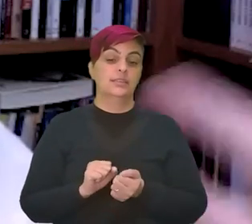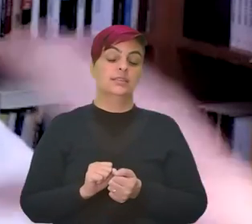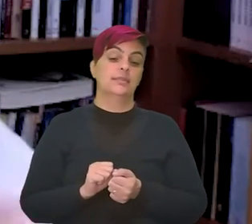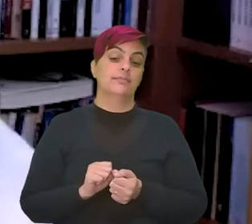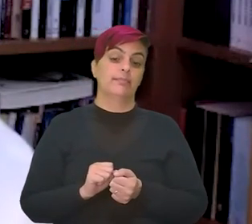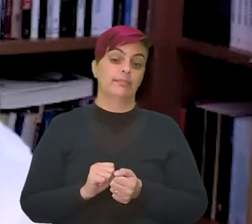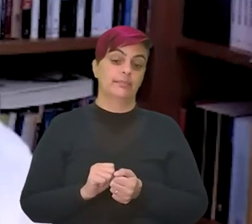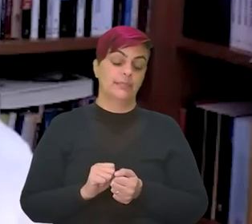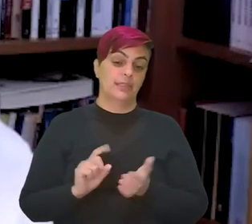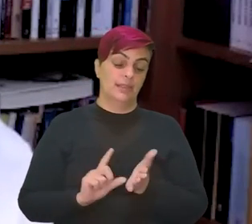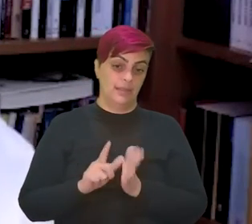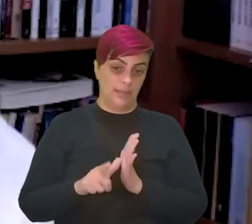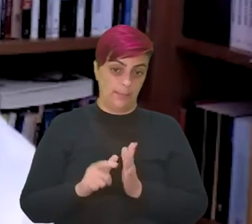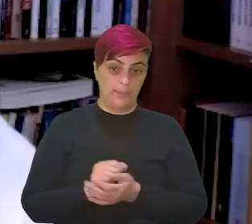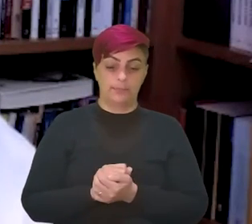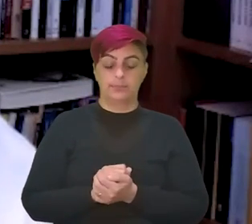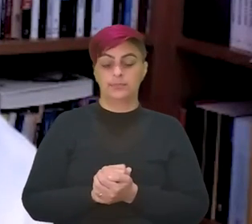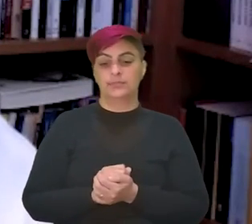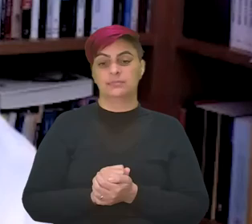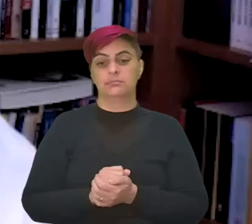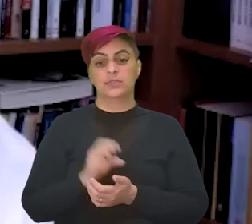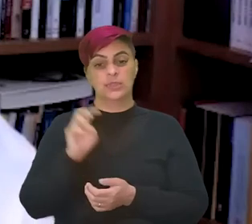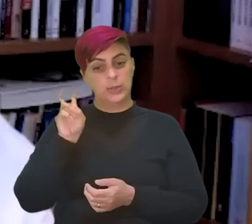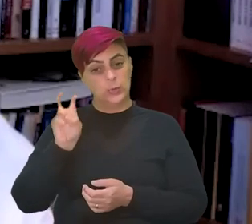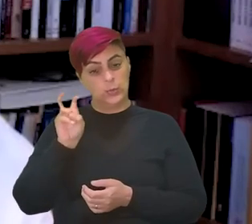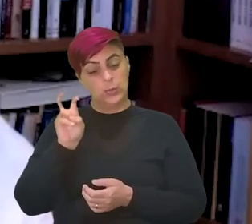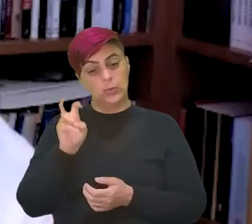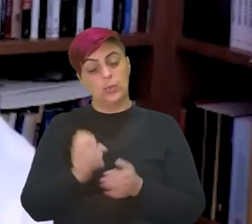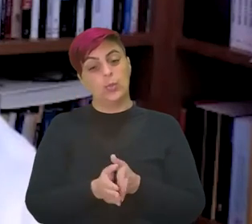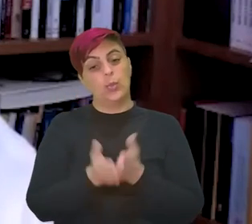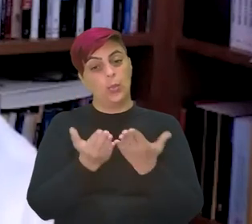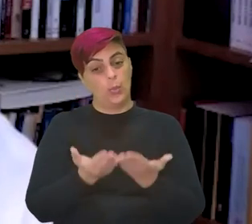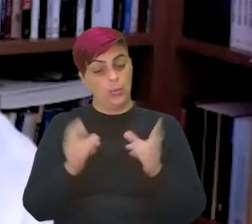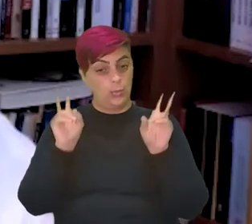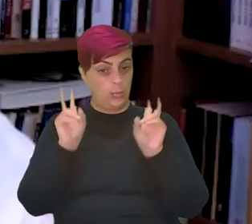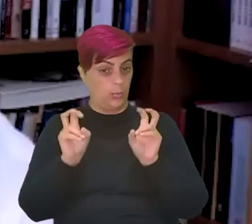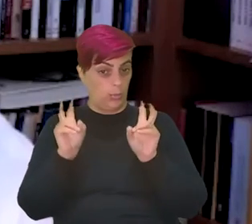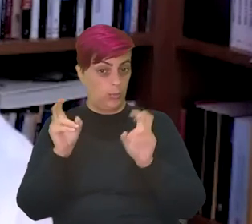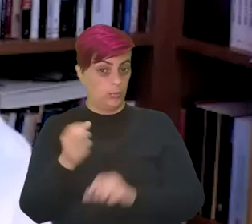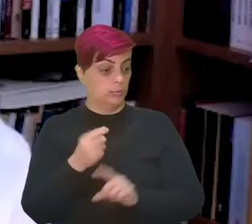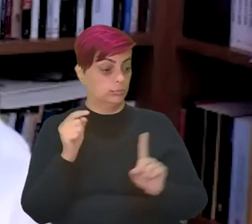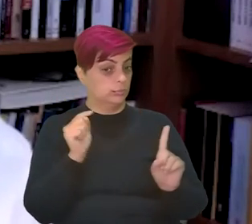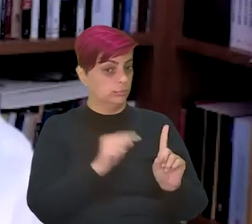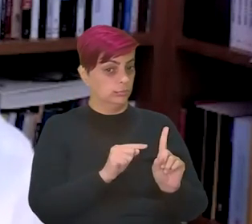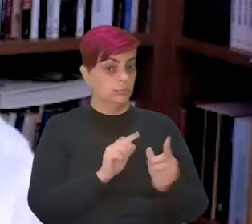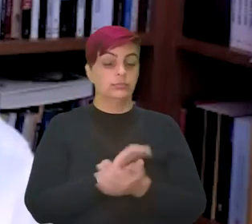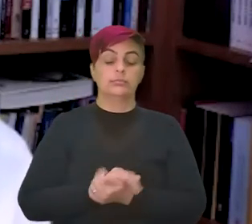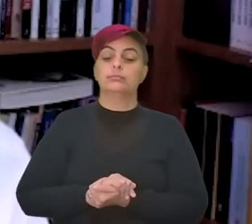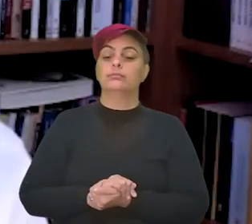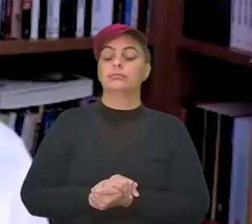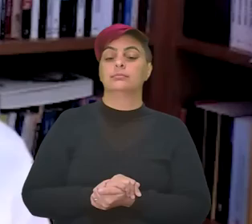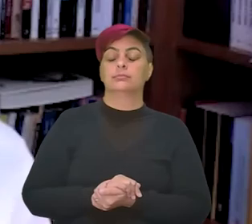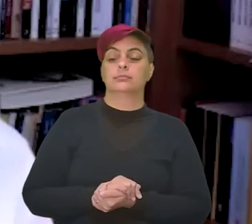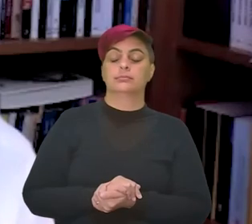Argonautas, e depois Coral Gardens. São essas as cinco monografias sobre os trobriandês, né?